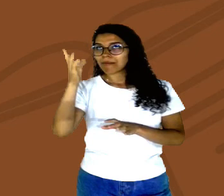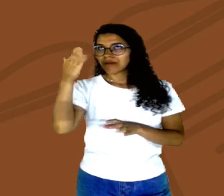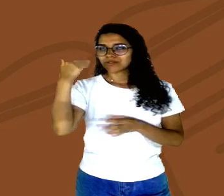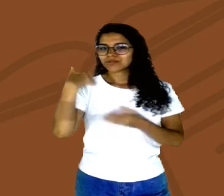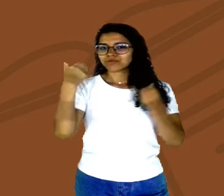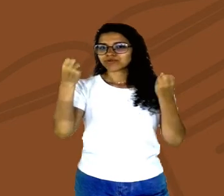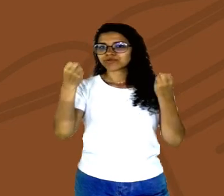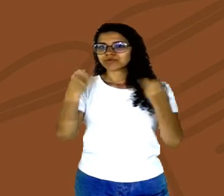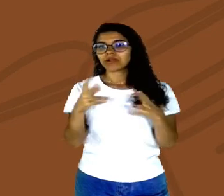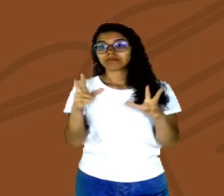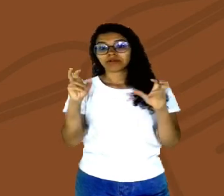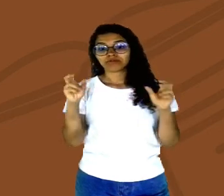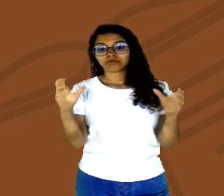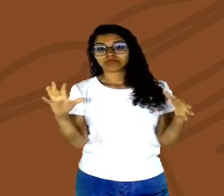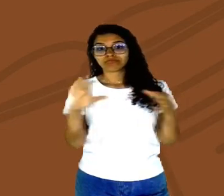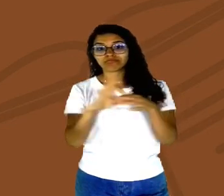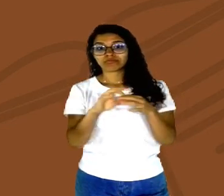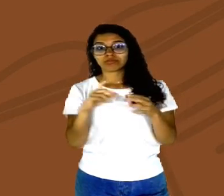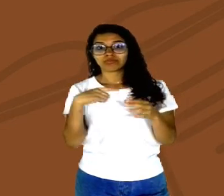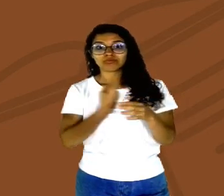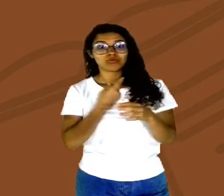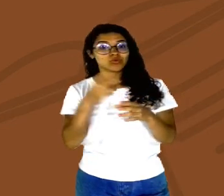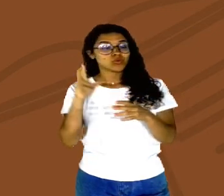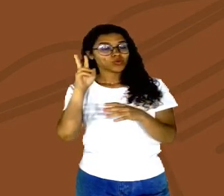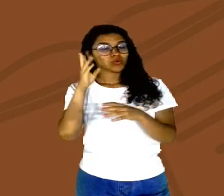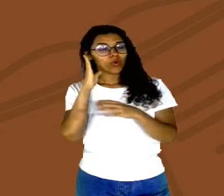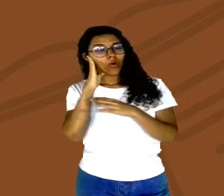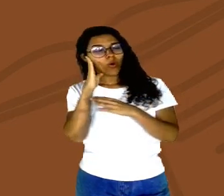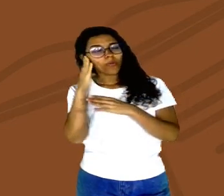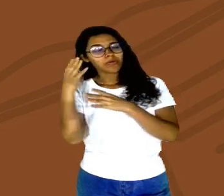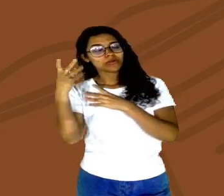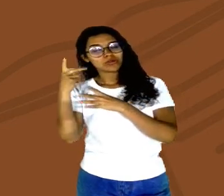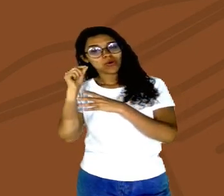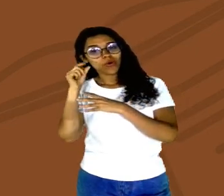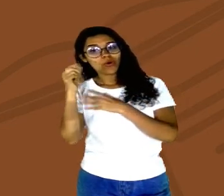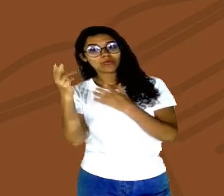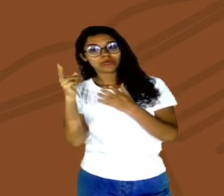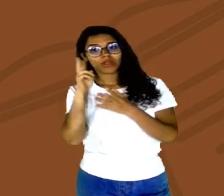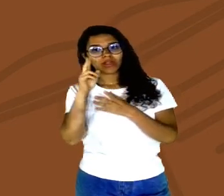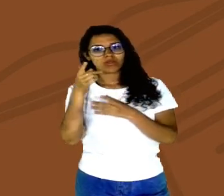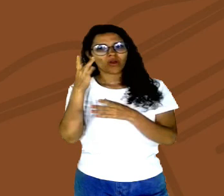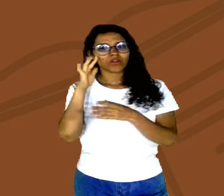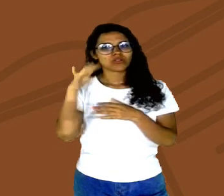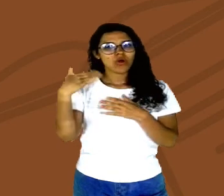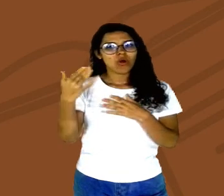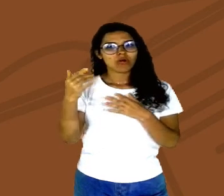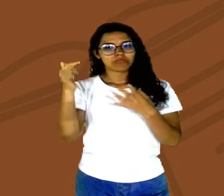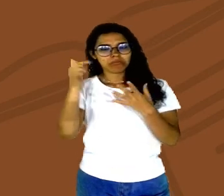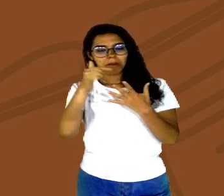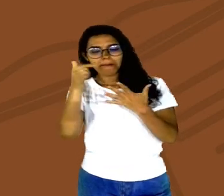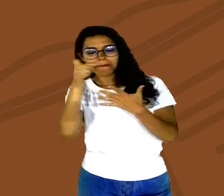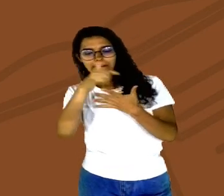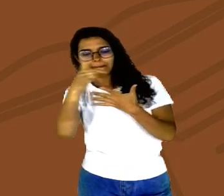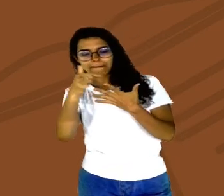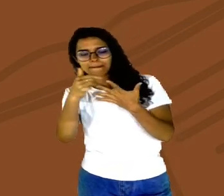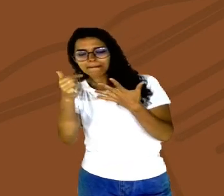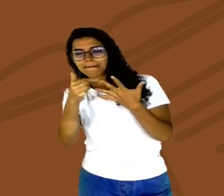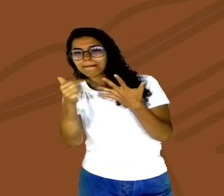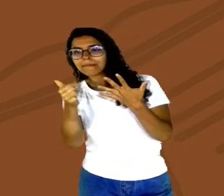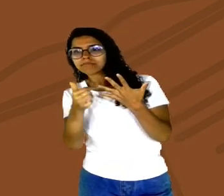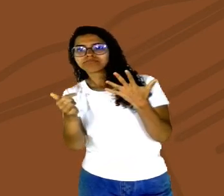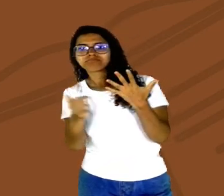relacionado ao nosso sono? Será que é a calcitonina? Será que é a epinefrina? Será que é a insulina? Será